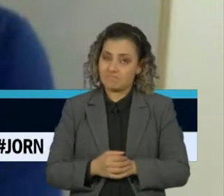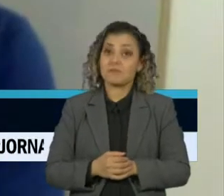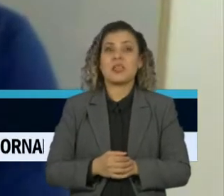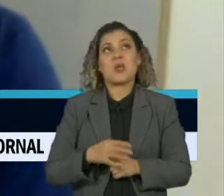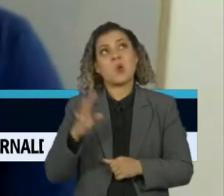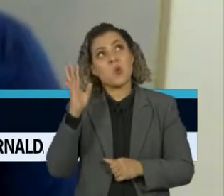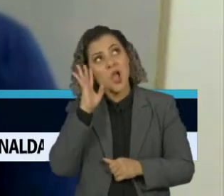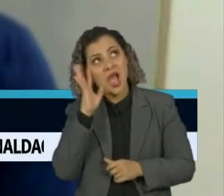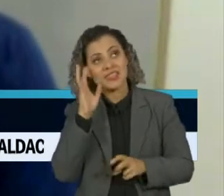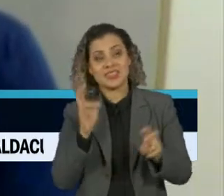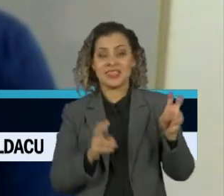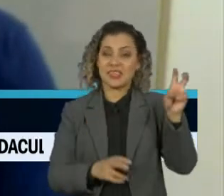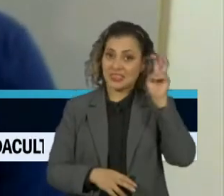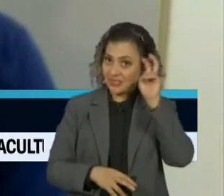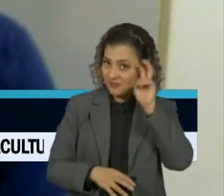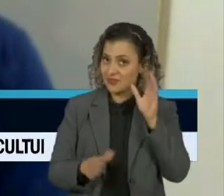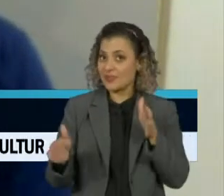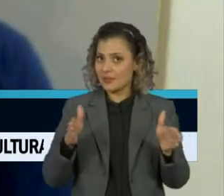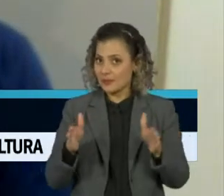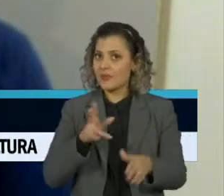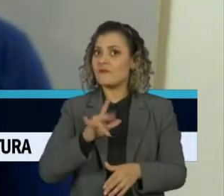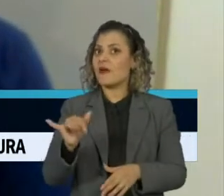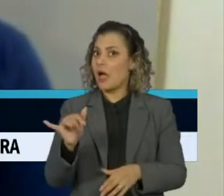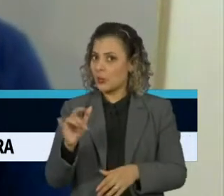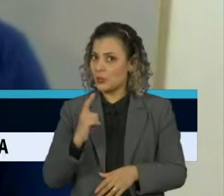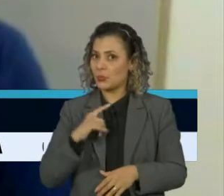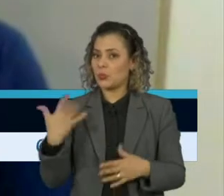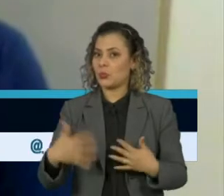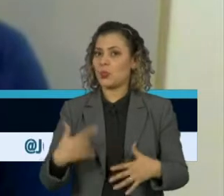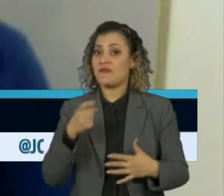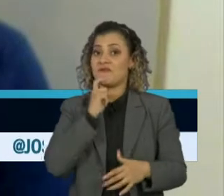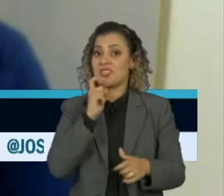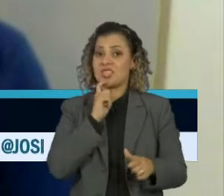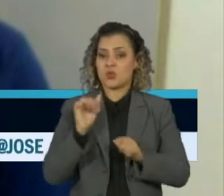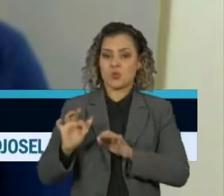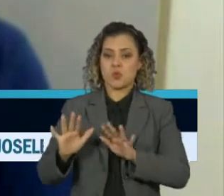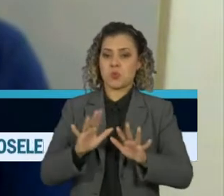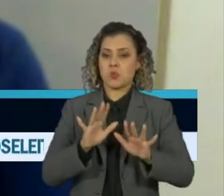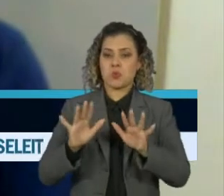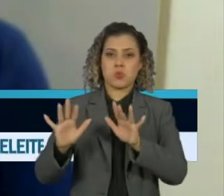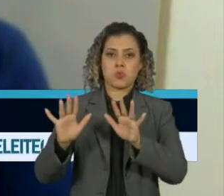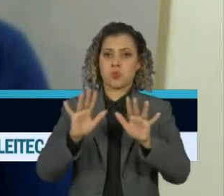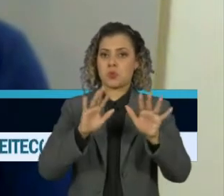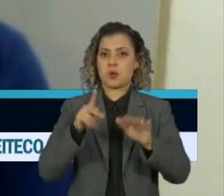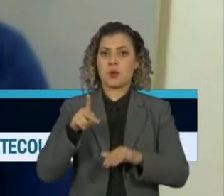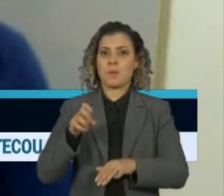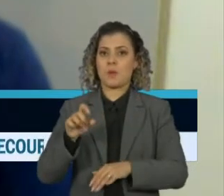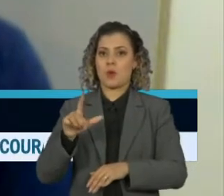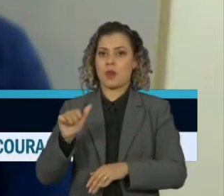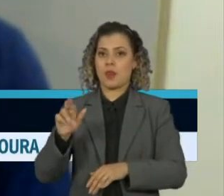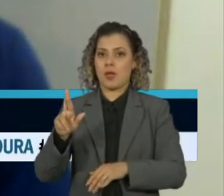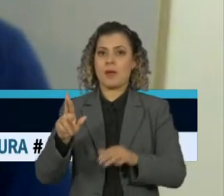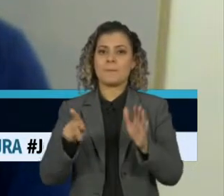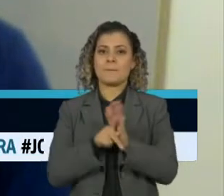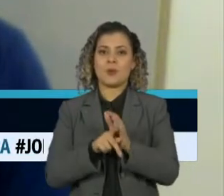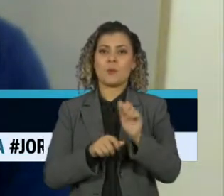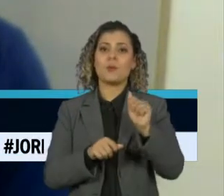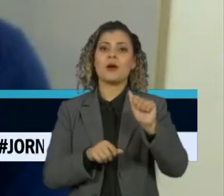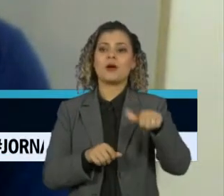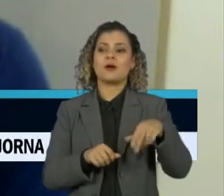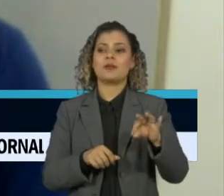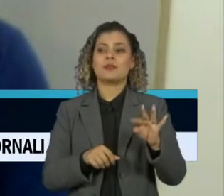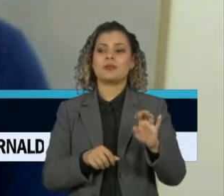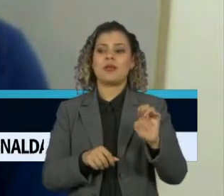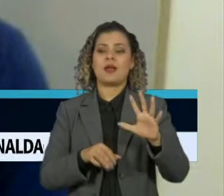quarta e quinta-feira nós temos um avanço de uma massa de ar polar antártica em